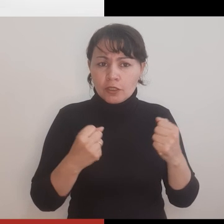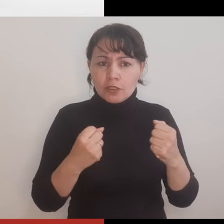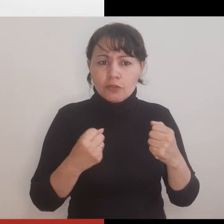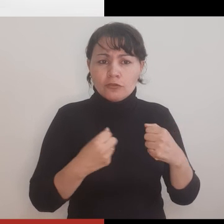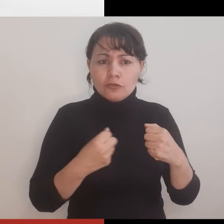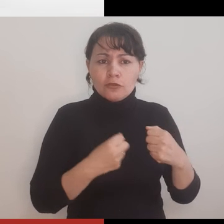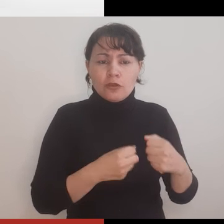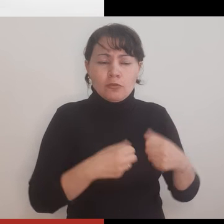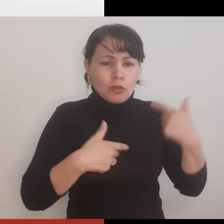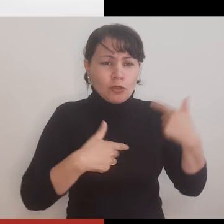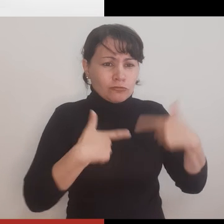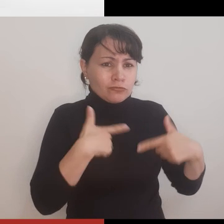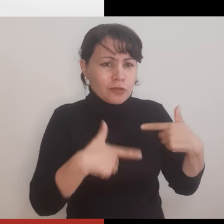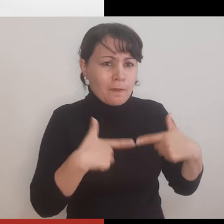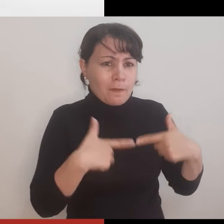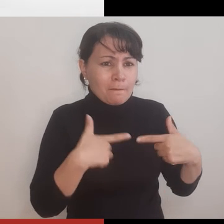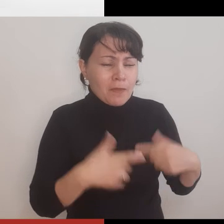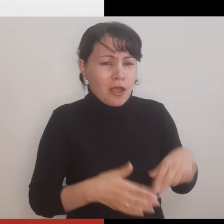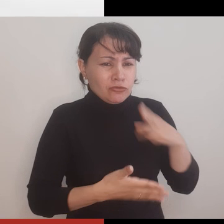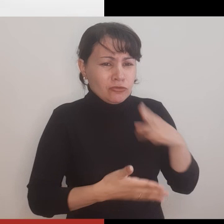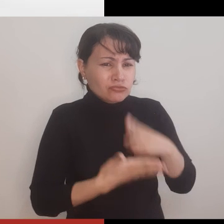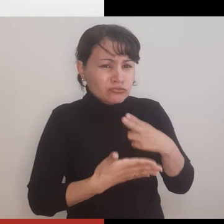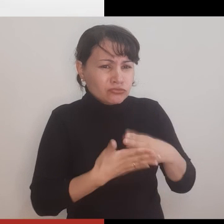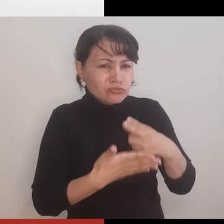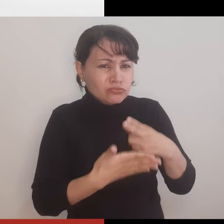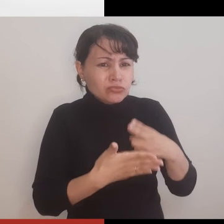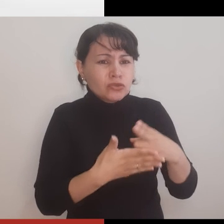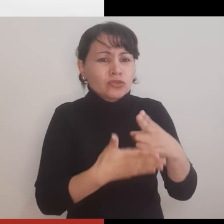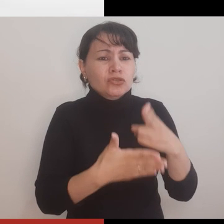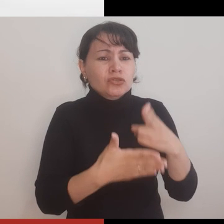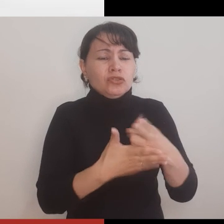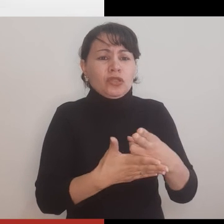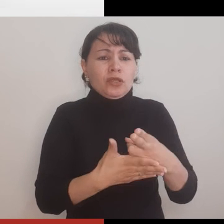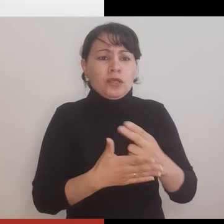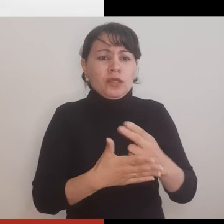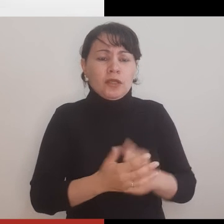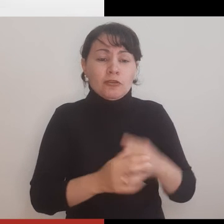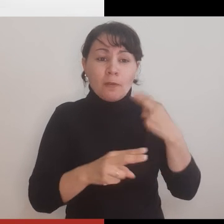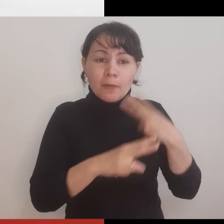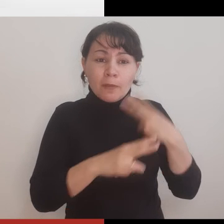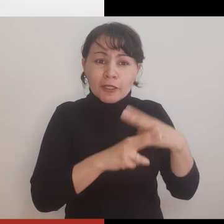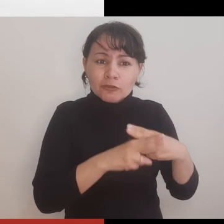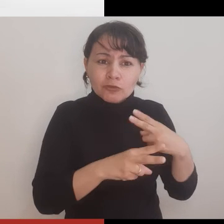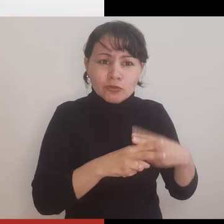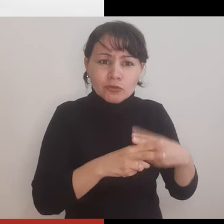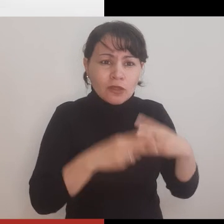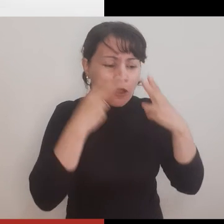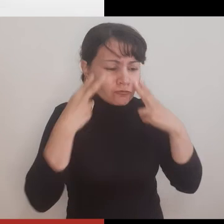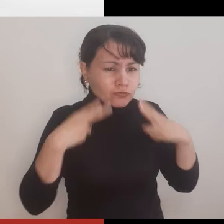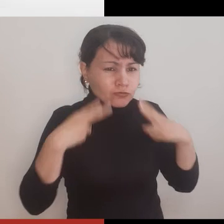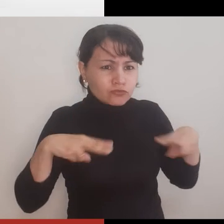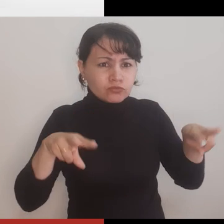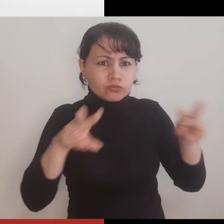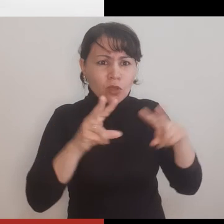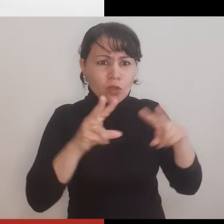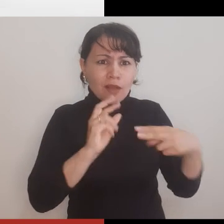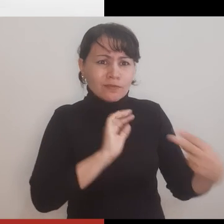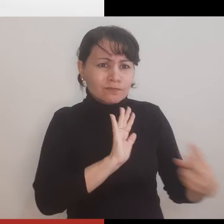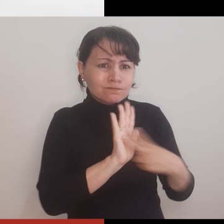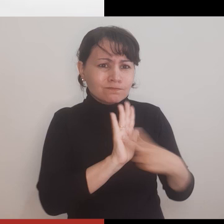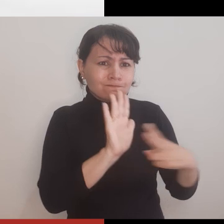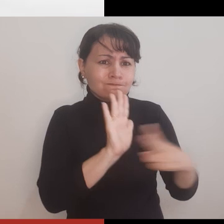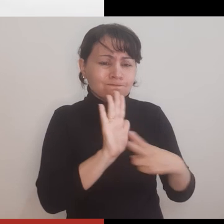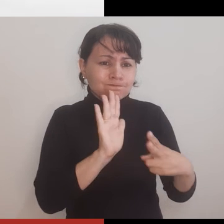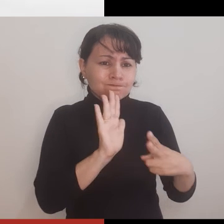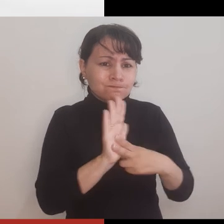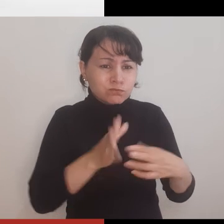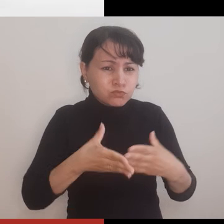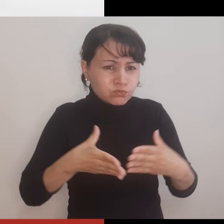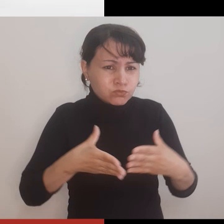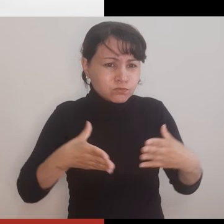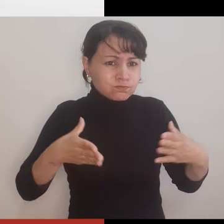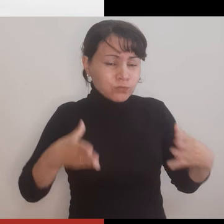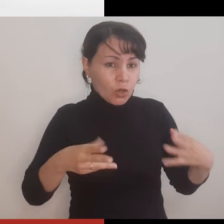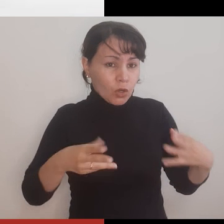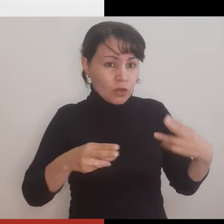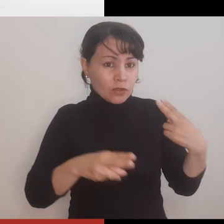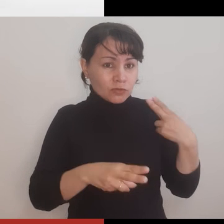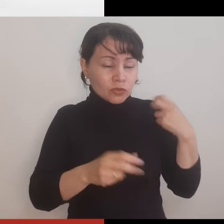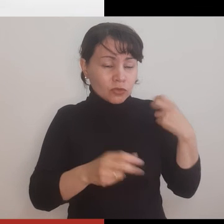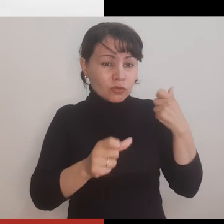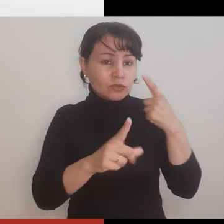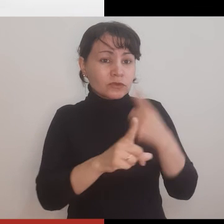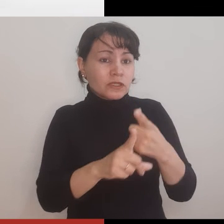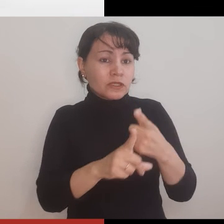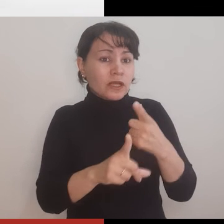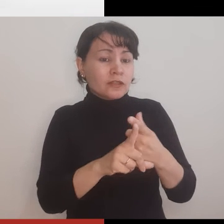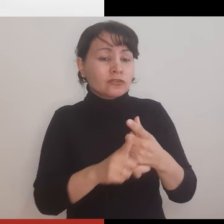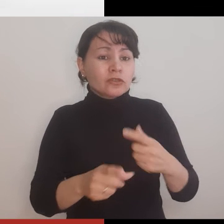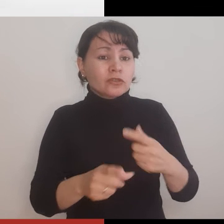de trabalho, da dinâmica do cuidado, né, da alta complexidade ali encontrada nesse